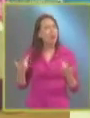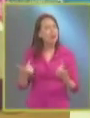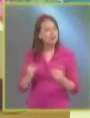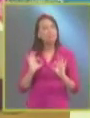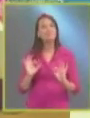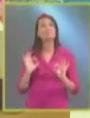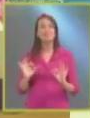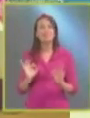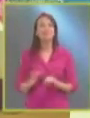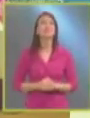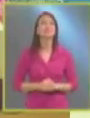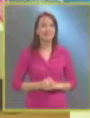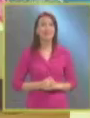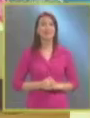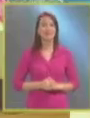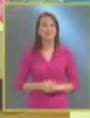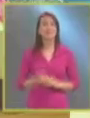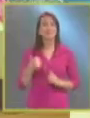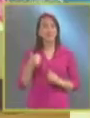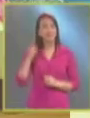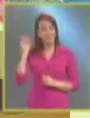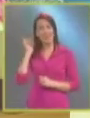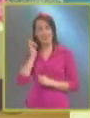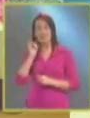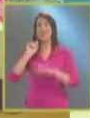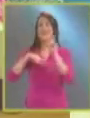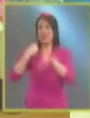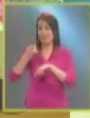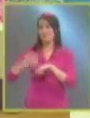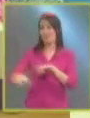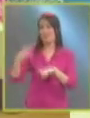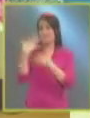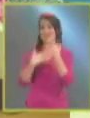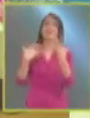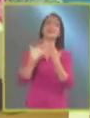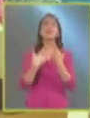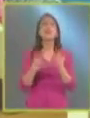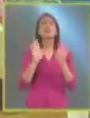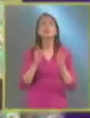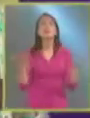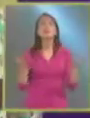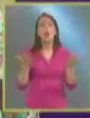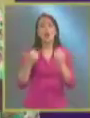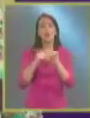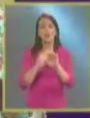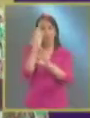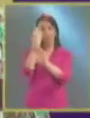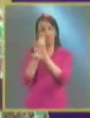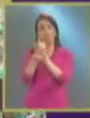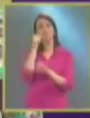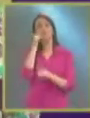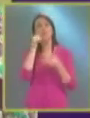maravilhoso. Fantástico. Mas olha só, você tá contando isso, depois ele vai cantar mais pra gente. Mas nós estamos por Skype com a